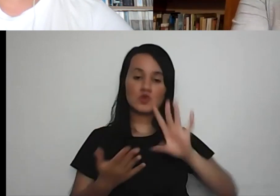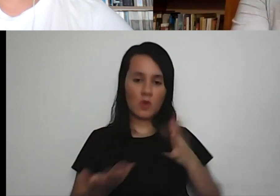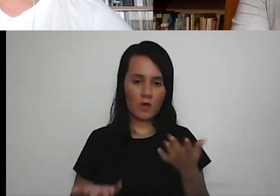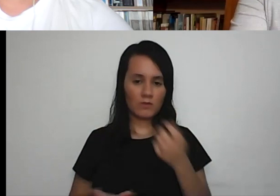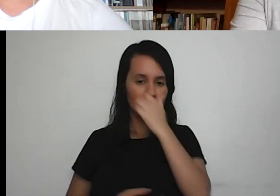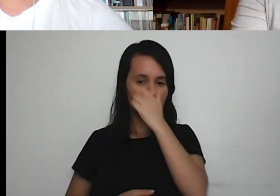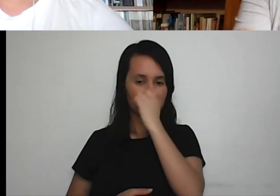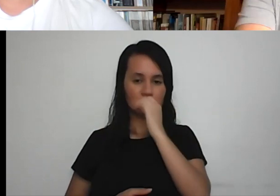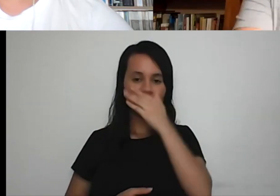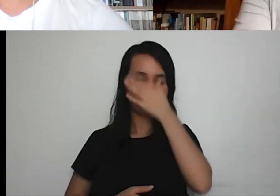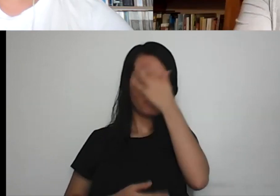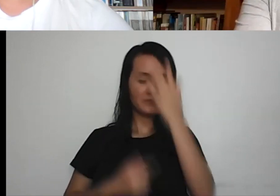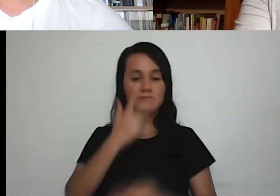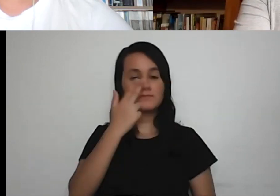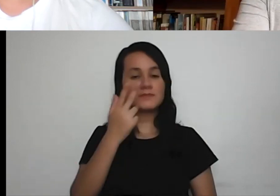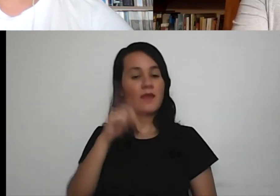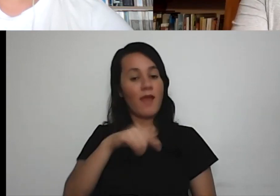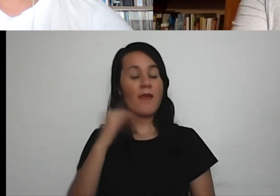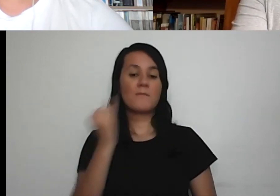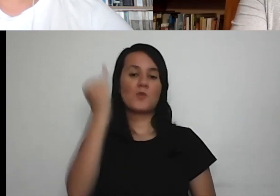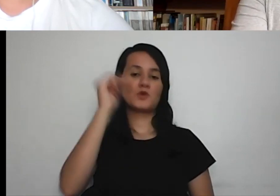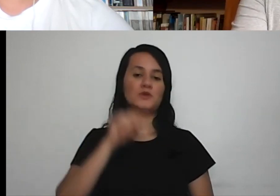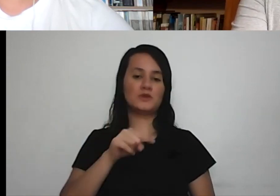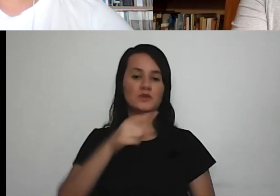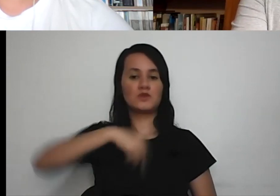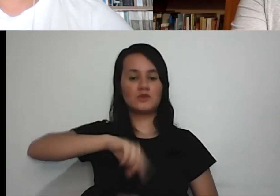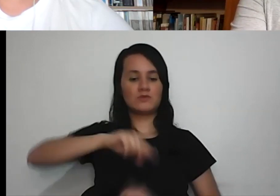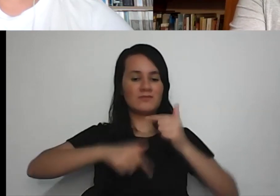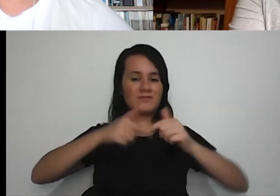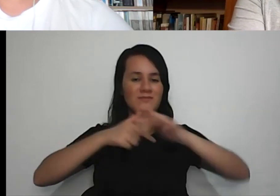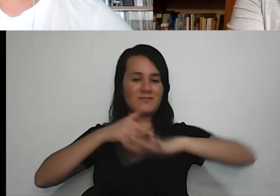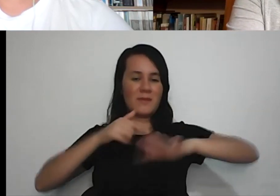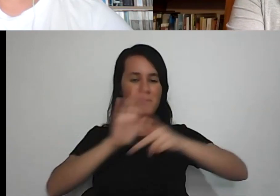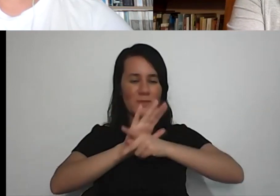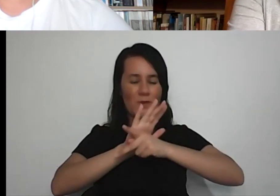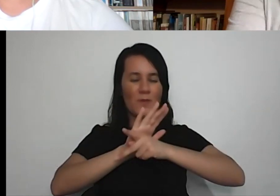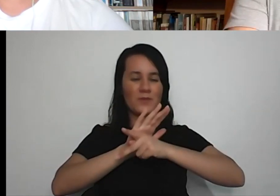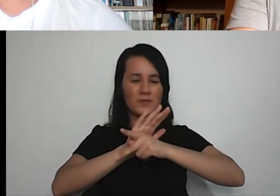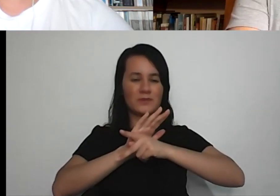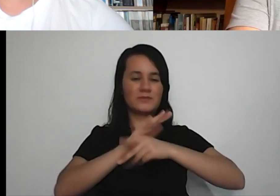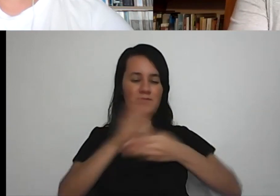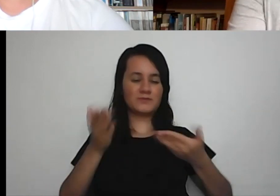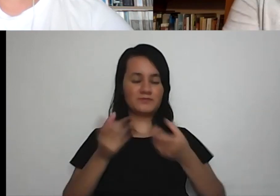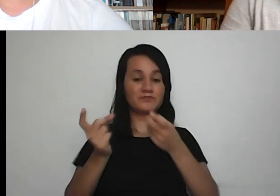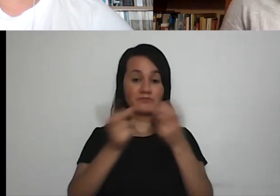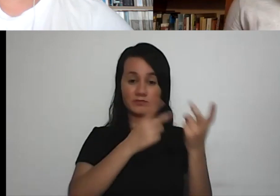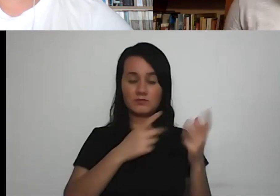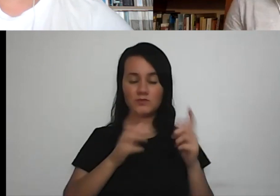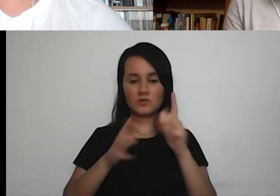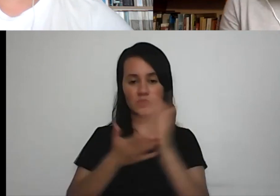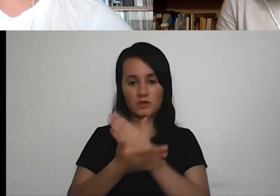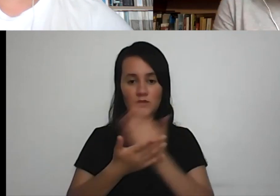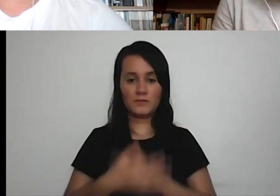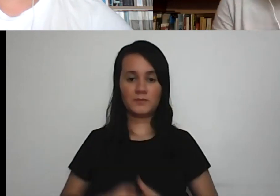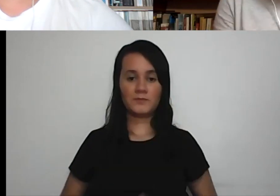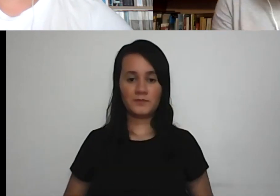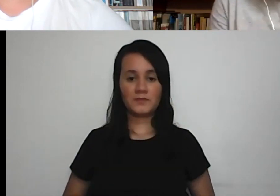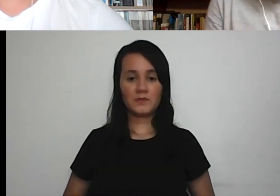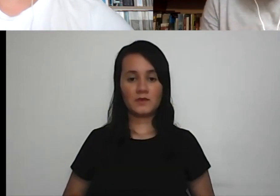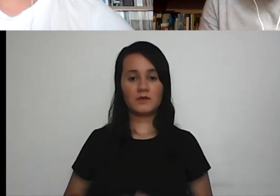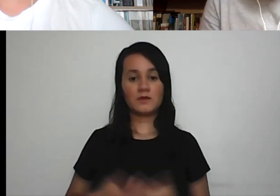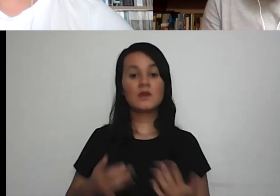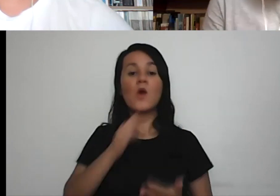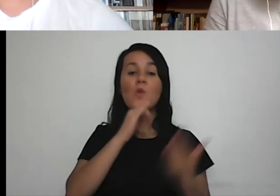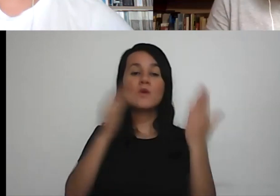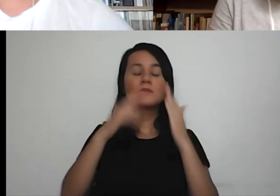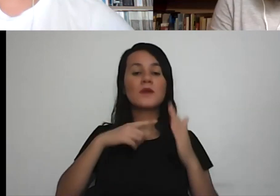um oxímoro assim, do nosso mercado editorial hoje, né? Um exemplo, né, quer dizer, que fez bastante